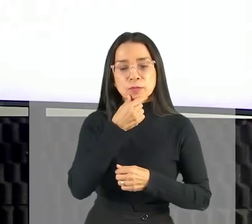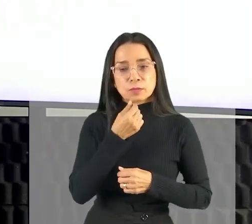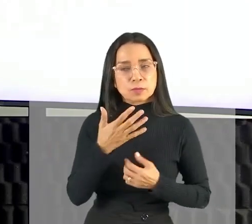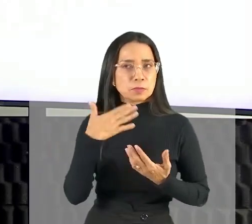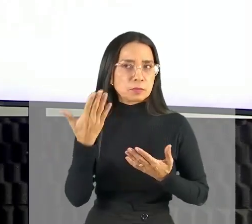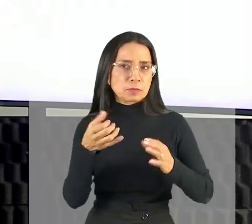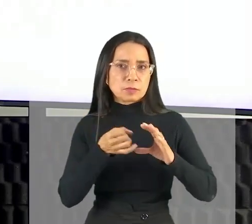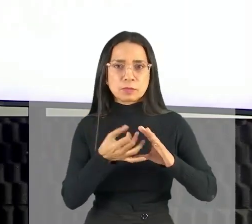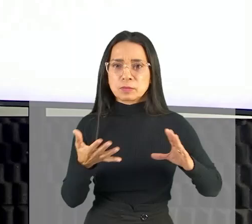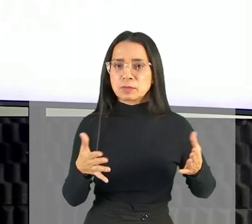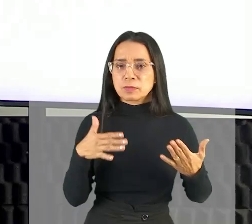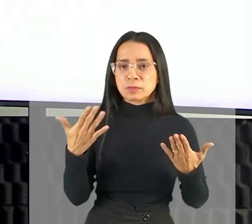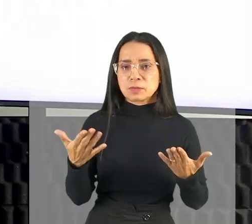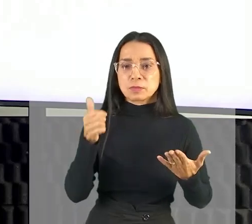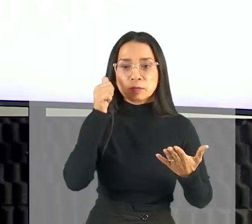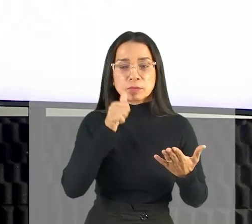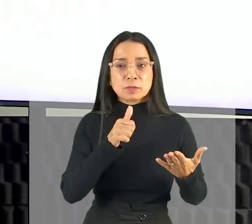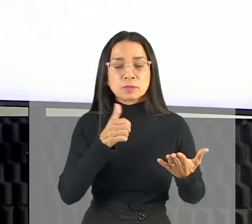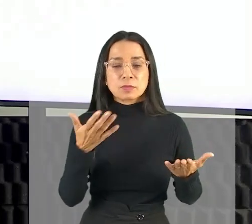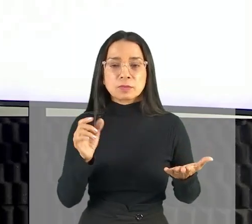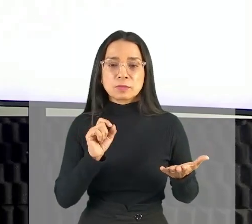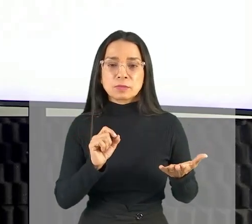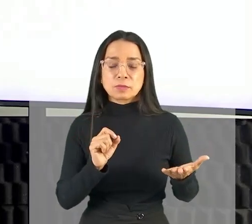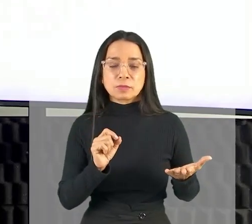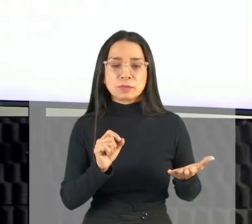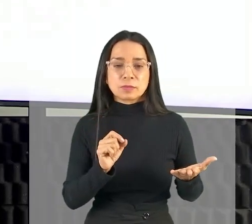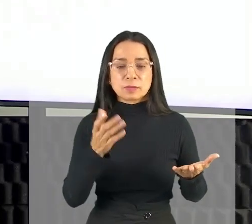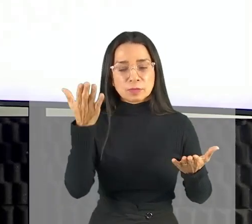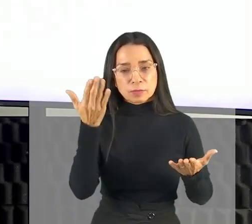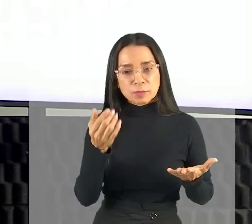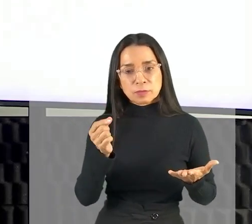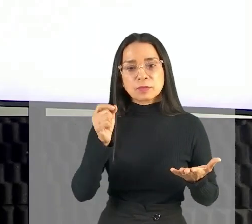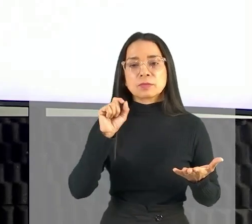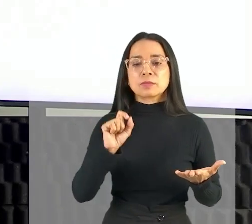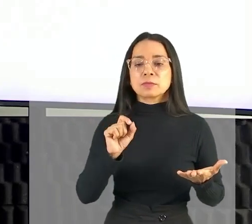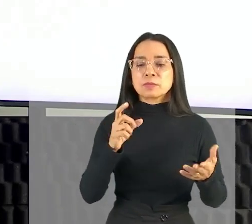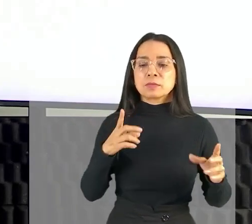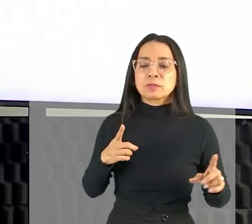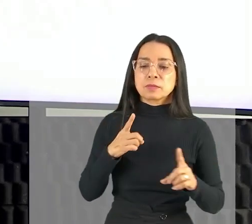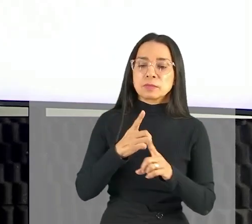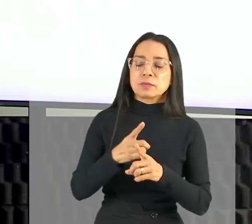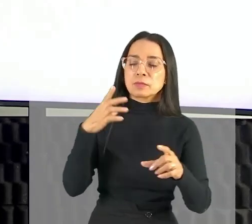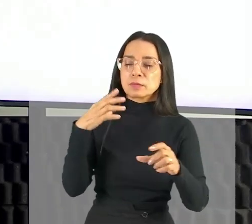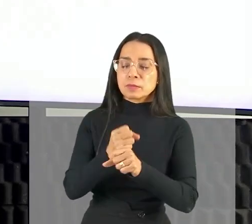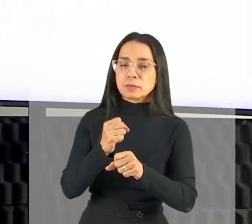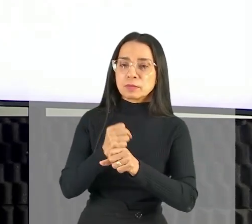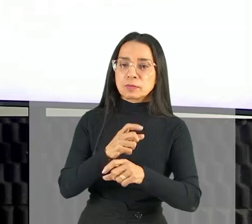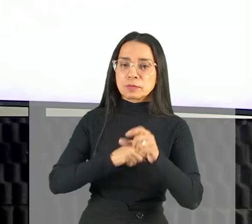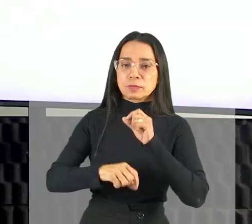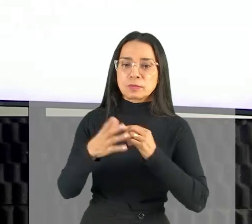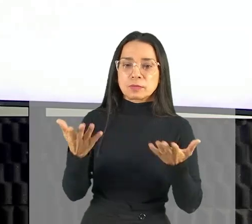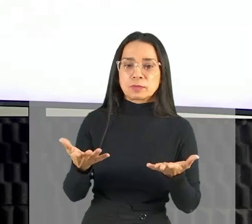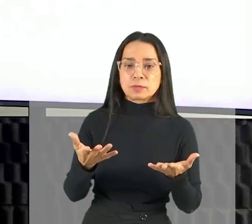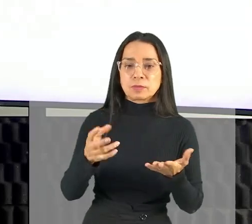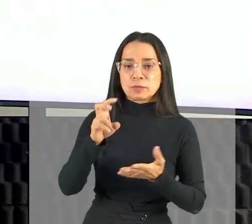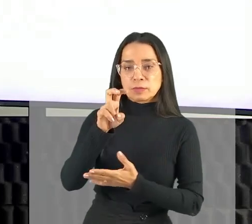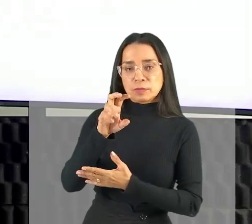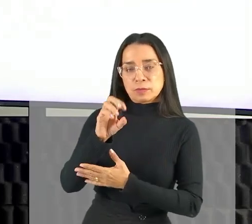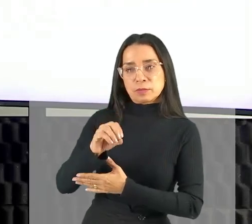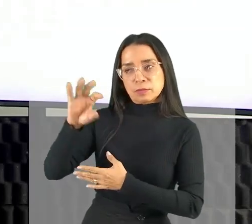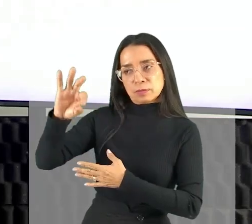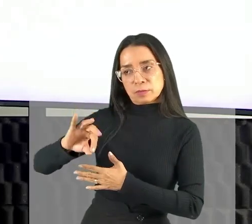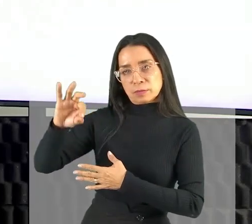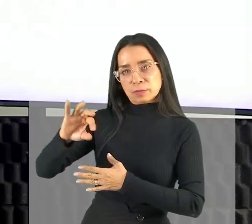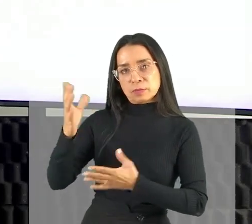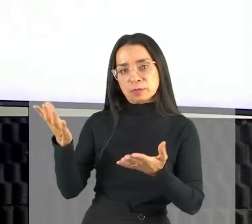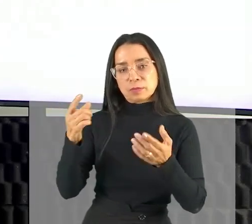com outra característica a gente já sabe que a gente vai eh colocar na conta um tal 50% por